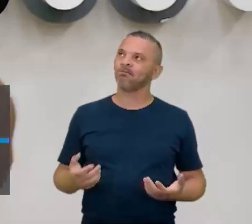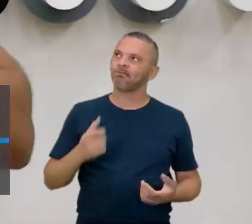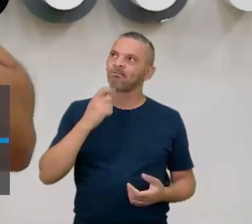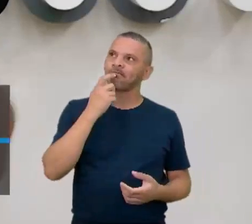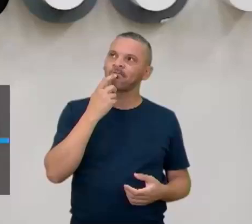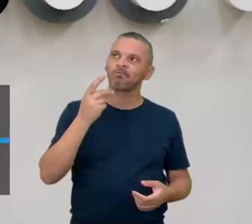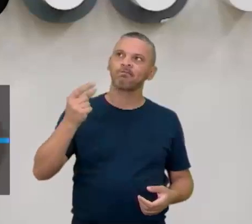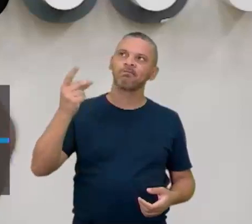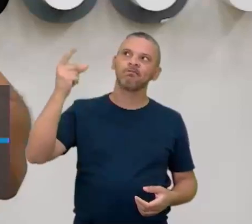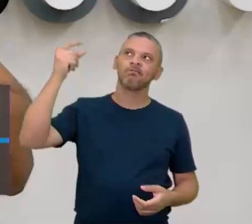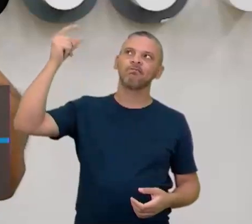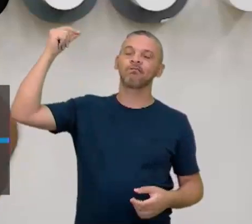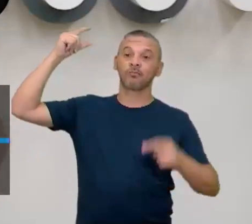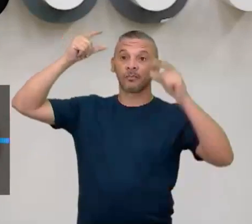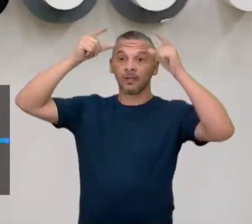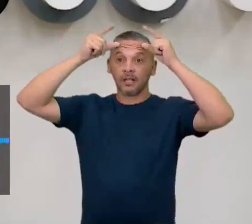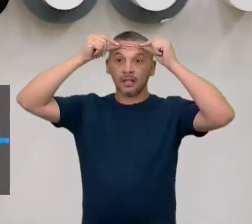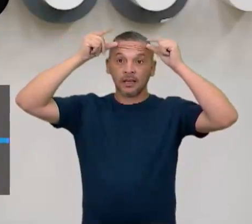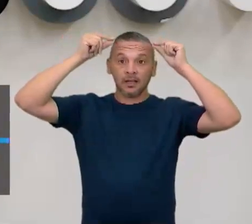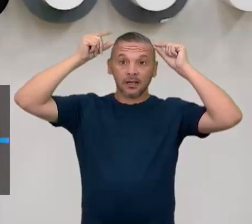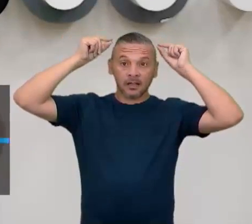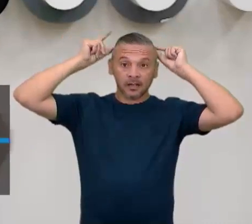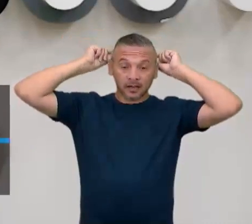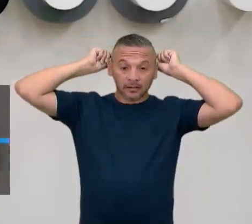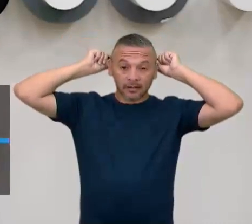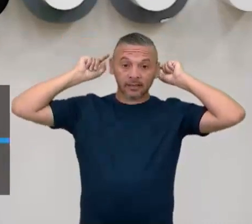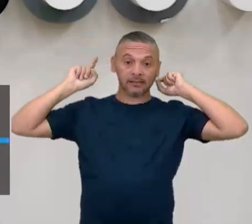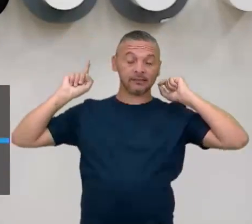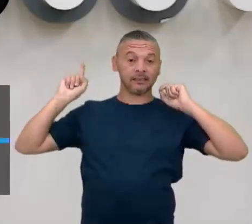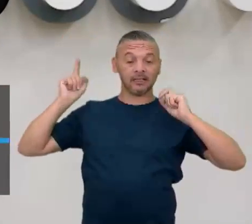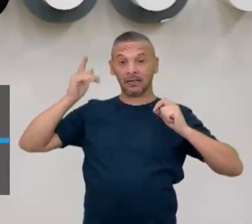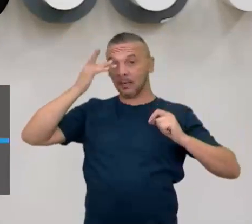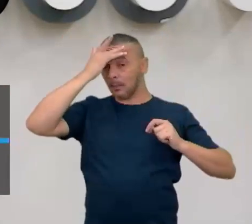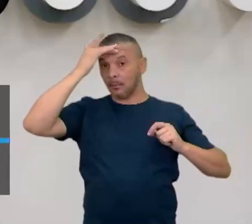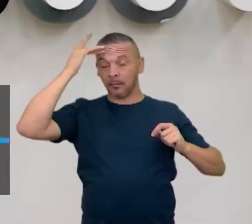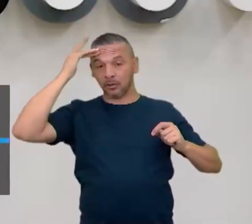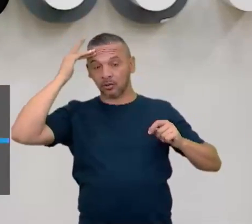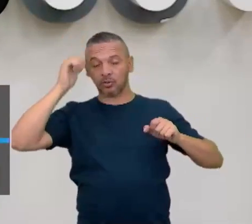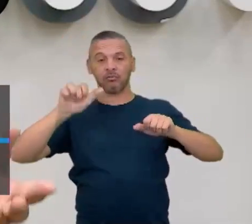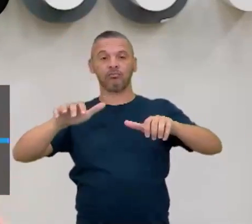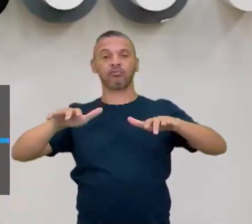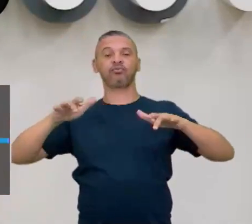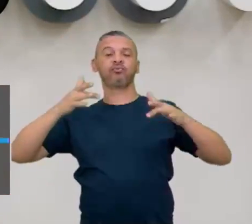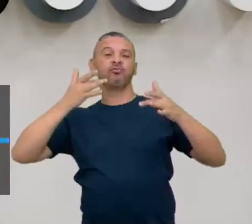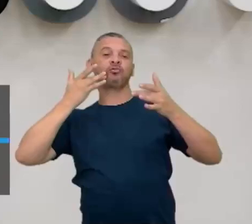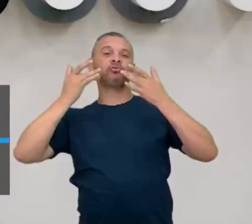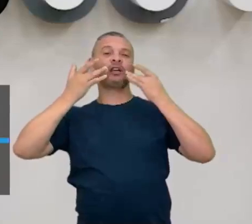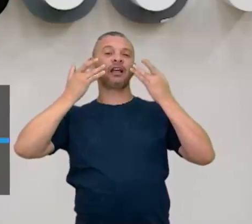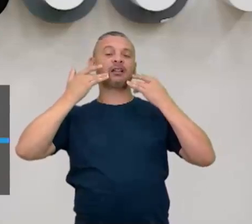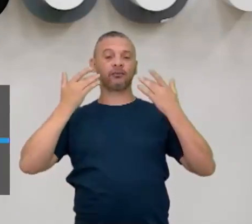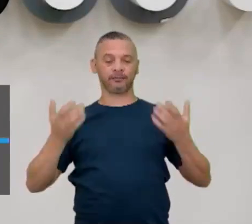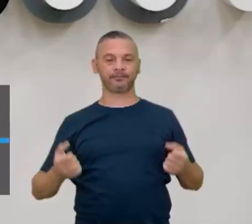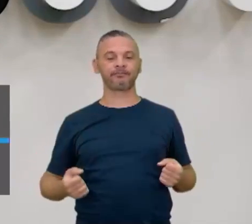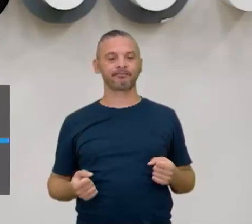pensar lá na Grécia Antiga, na atuação aí que os atores tinham na Grécia Antiga.